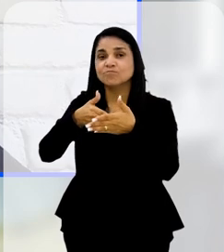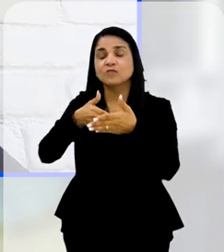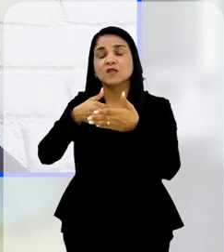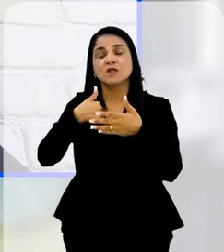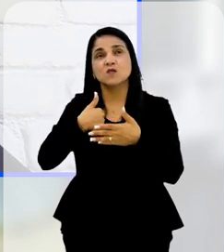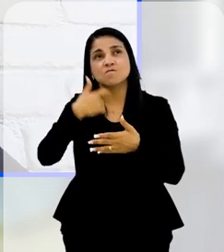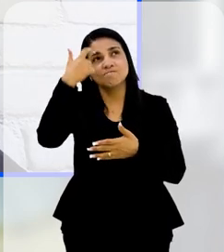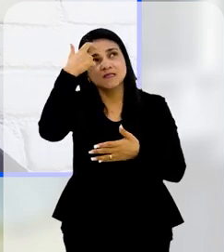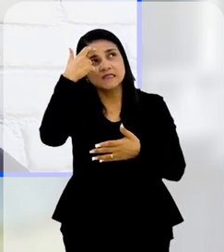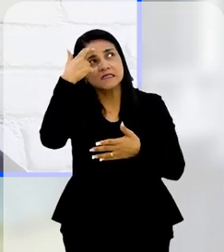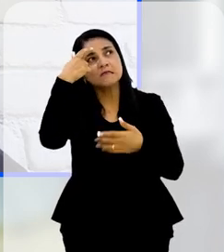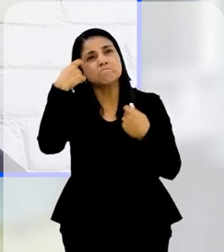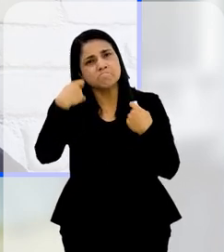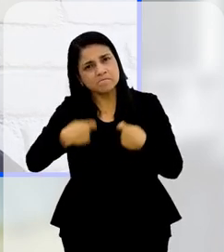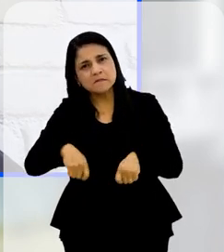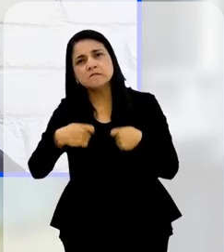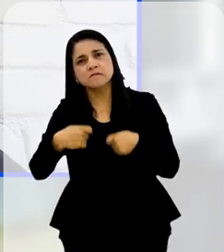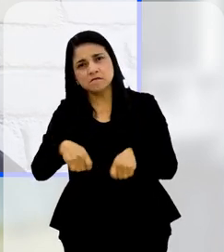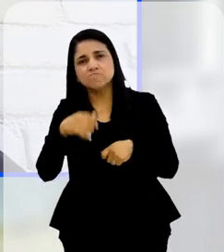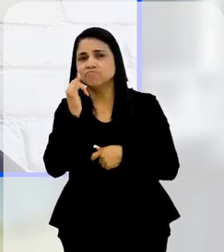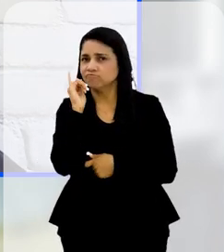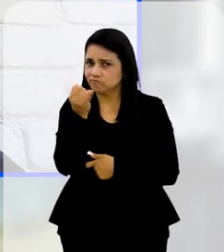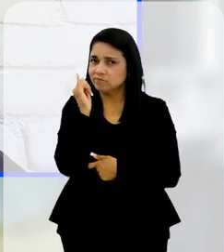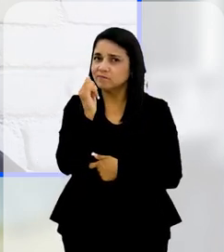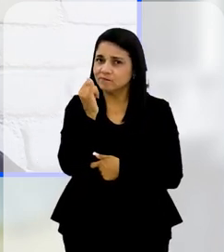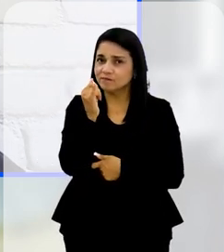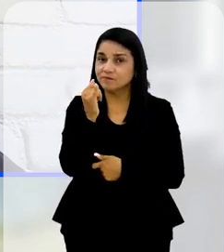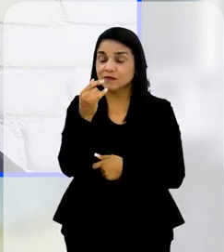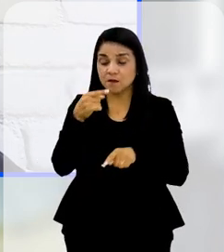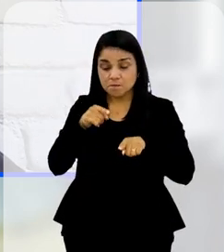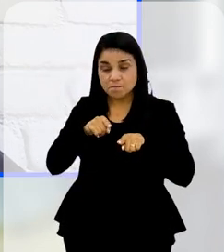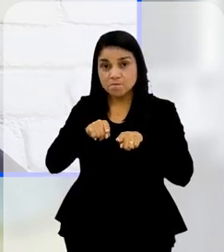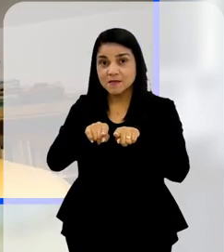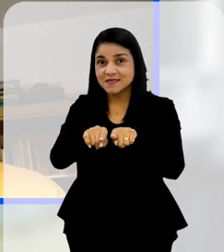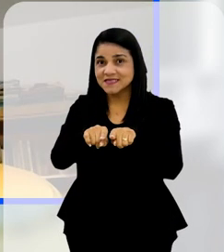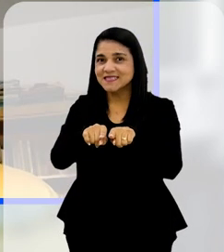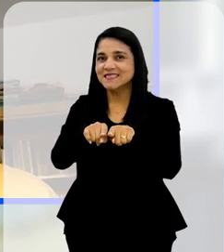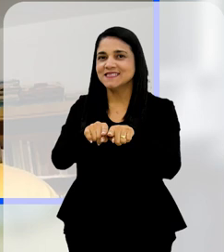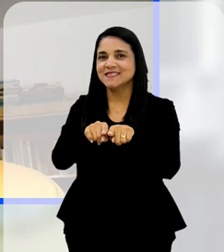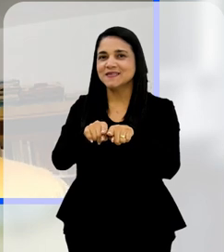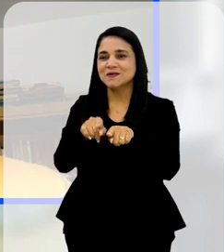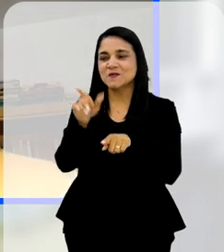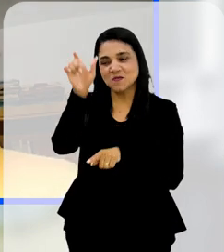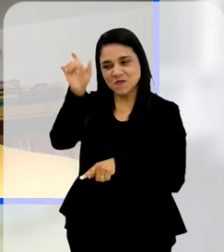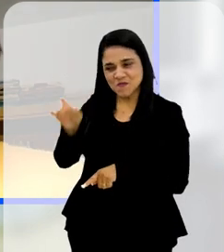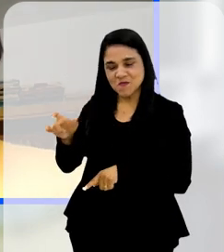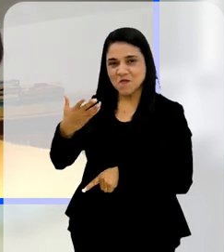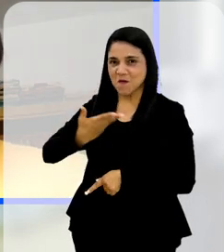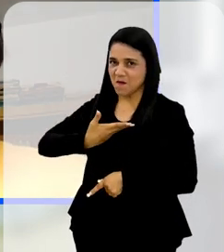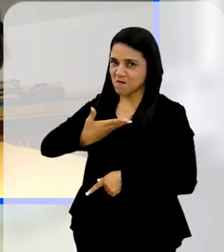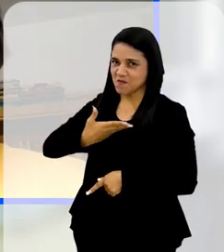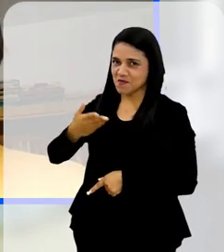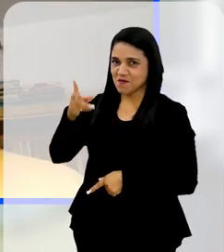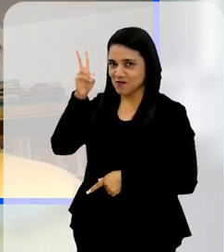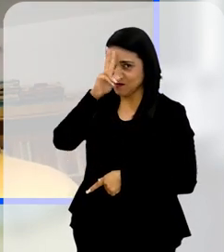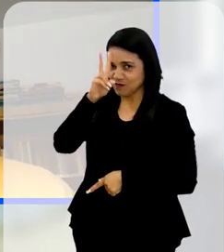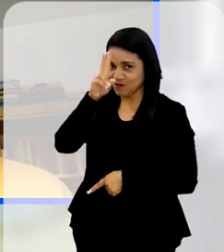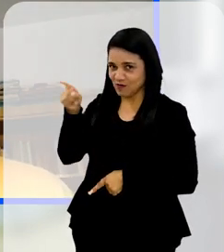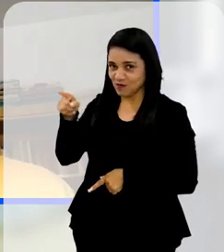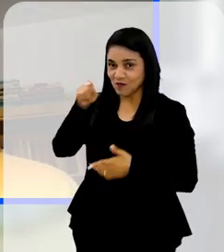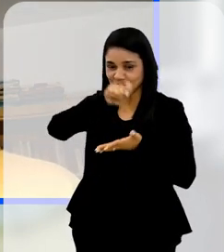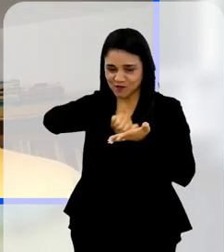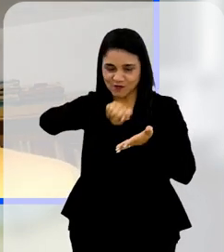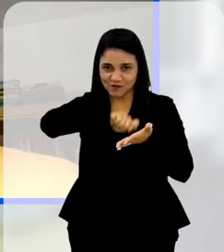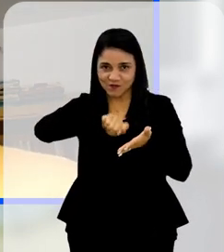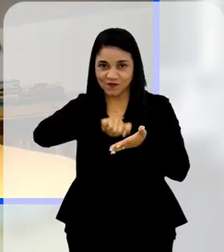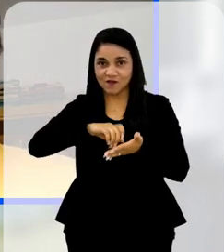nessa parceria frutífera, né, com historiador e escritor Clóvis Bulcão, chegamos a